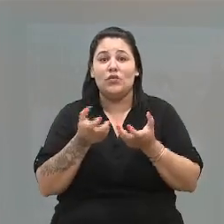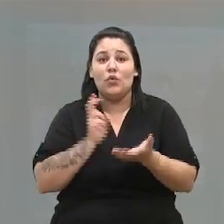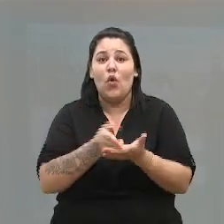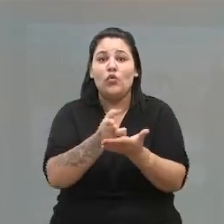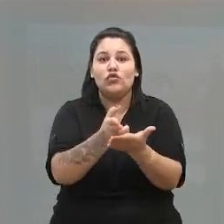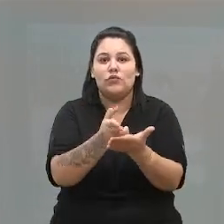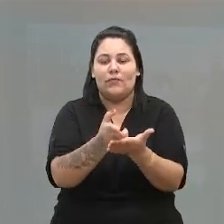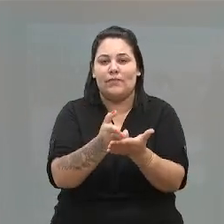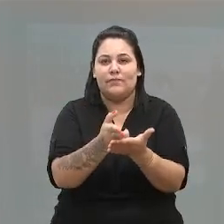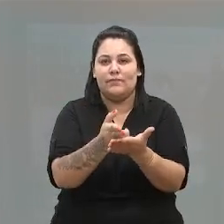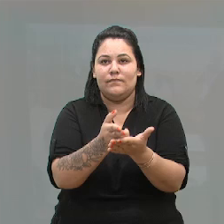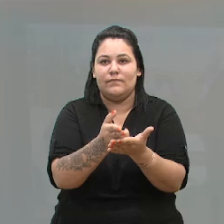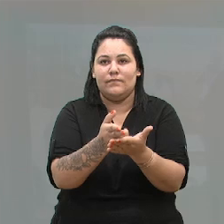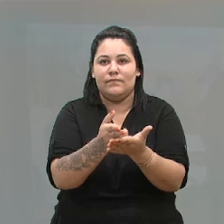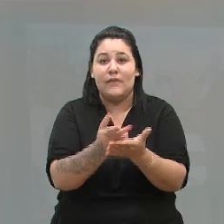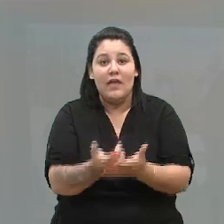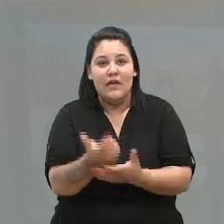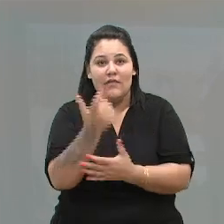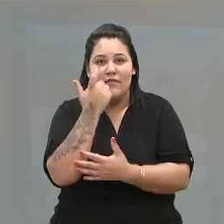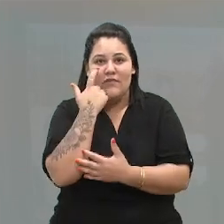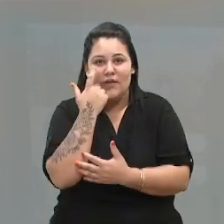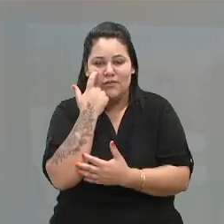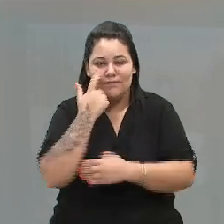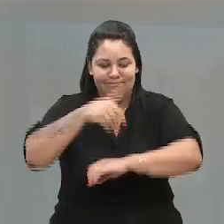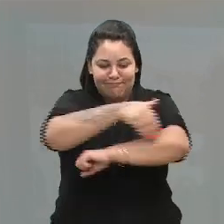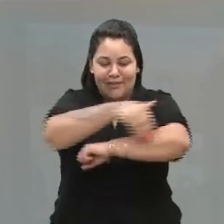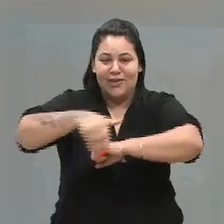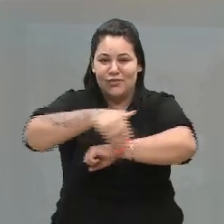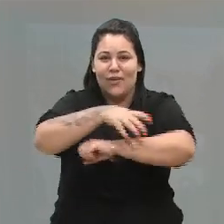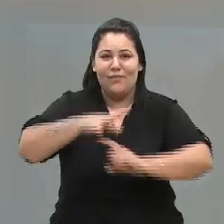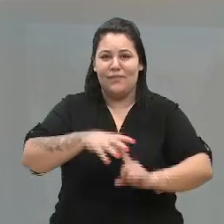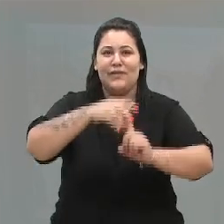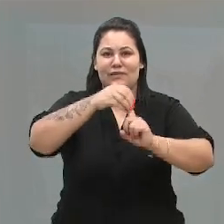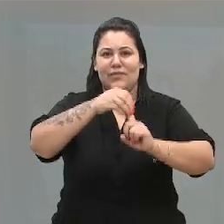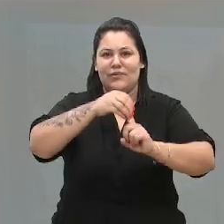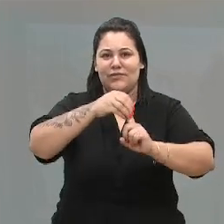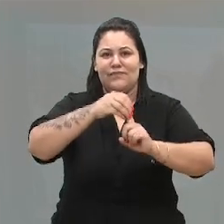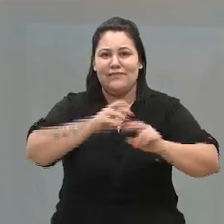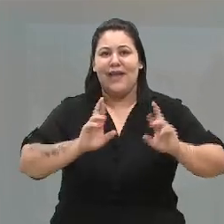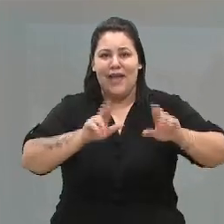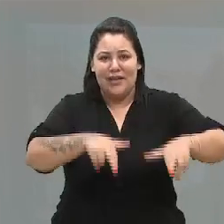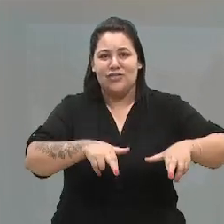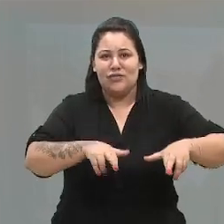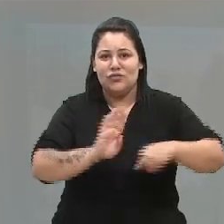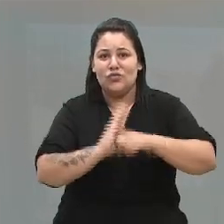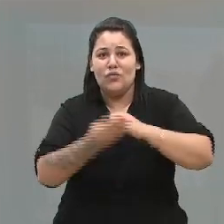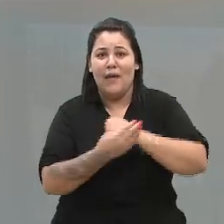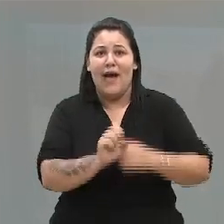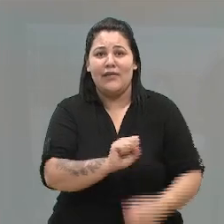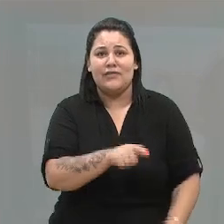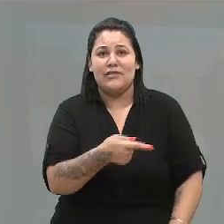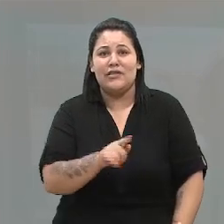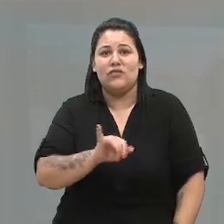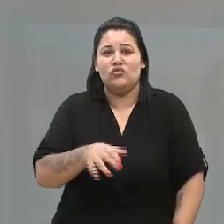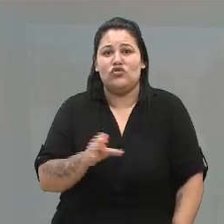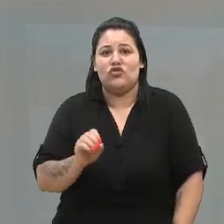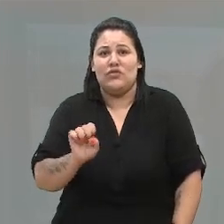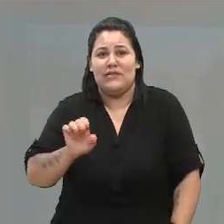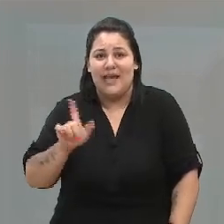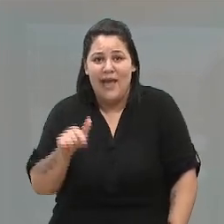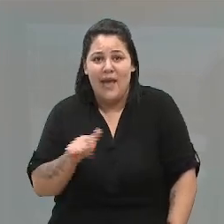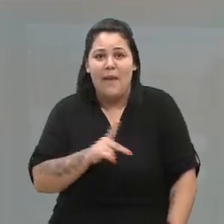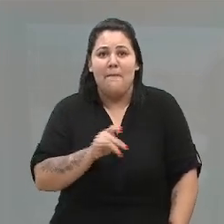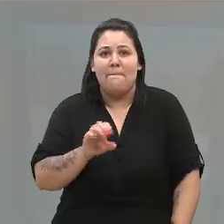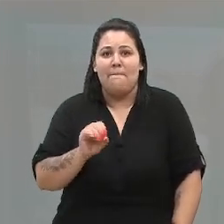continuar revendo essas ruas que estão, principalmente ali na região do bairro São José, Santa Catarina e Pio X, onde